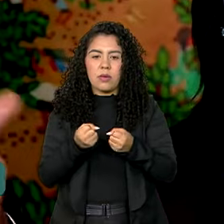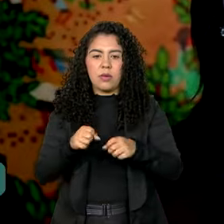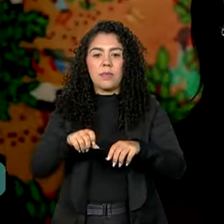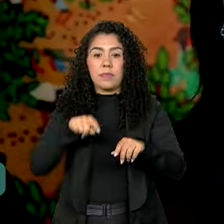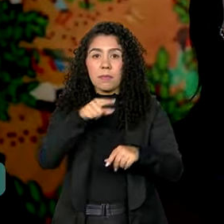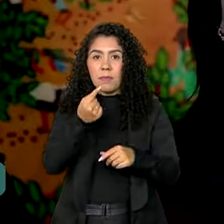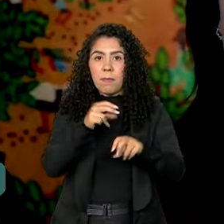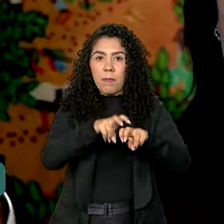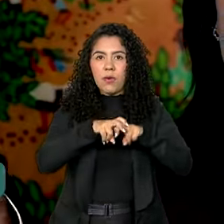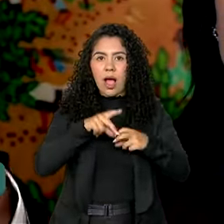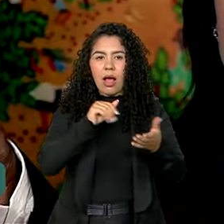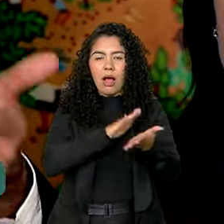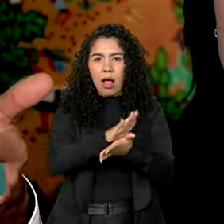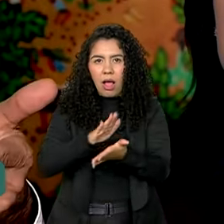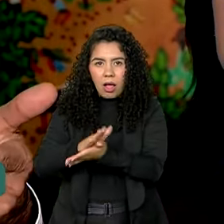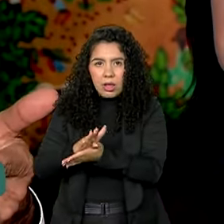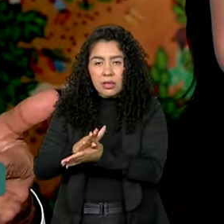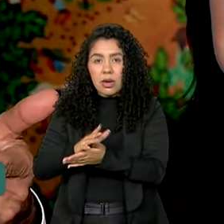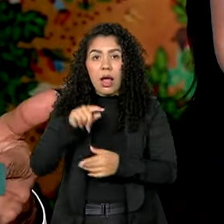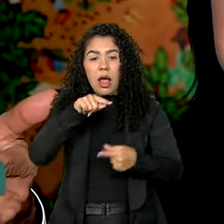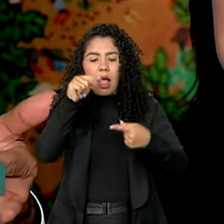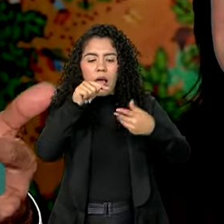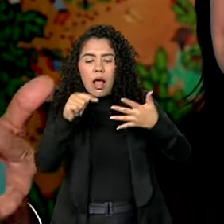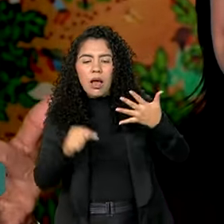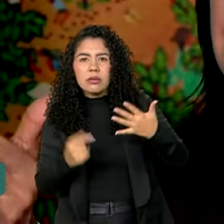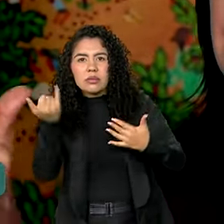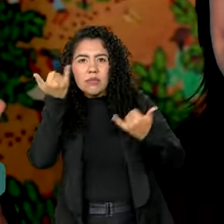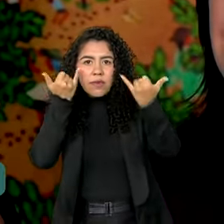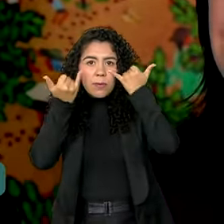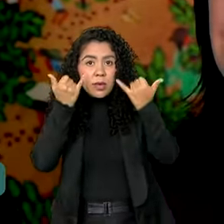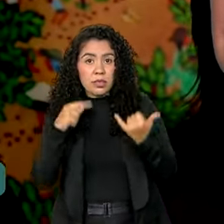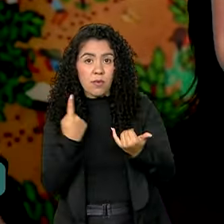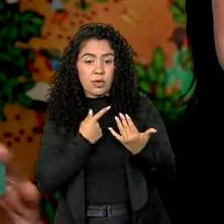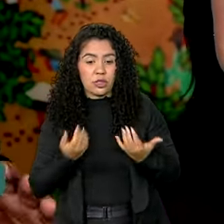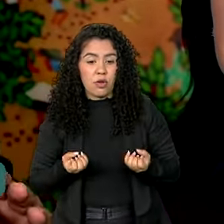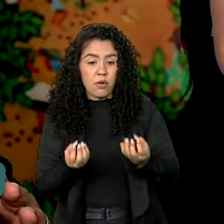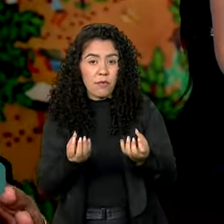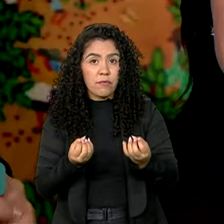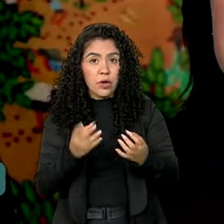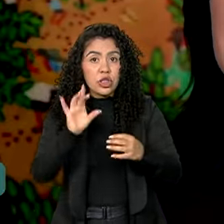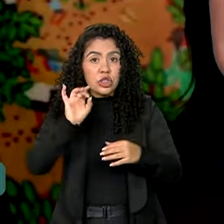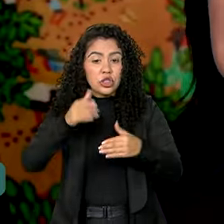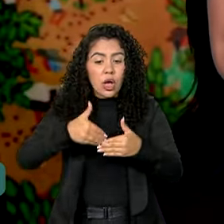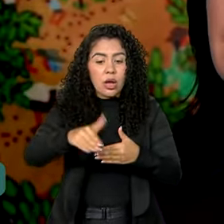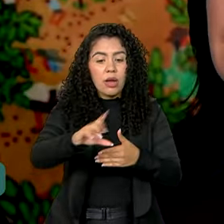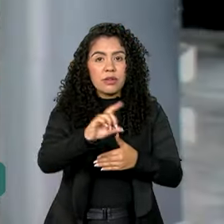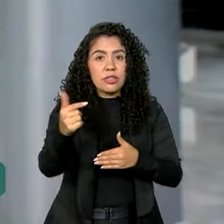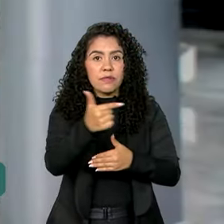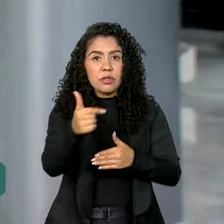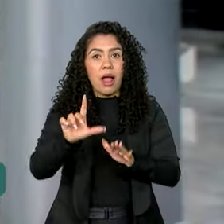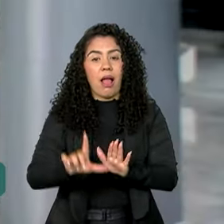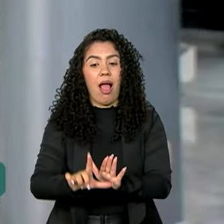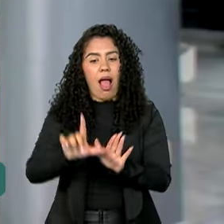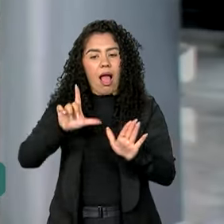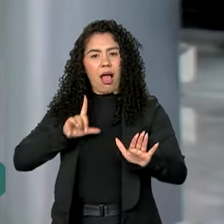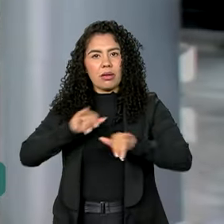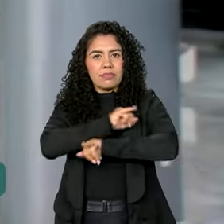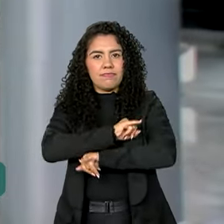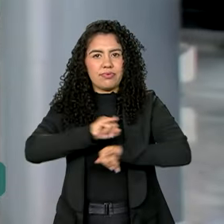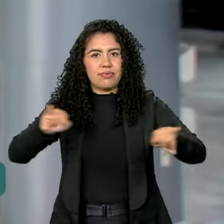essas informações seriam prestadas no dia 22 nós estamos antecipando justamente para evitar especulação tanto o